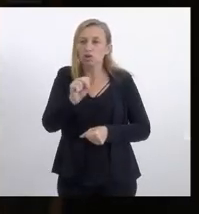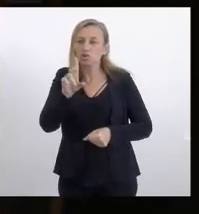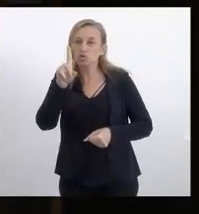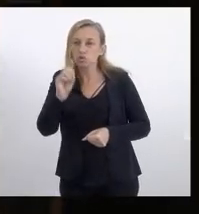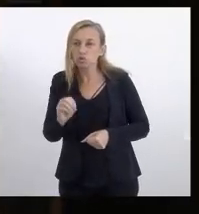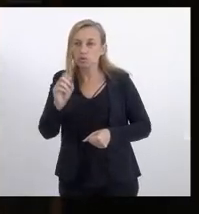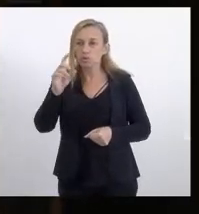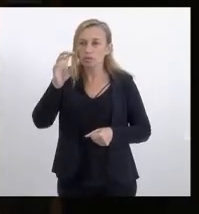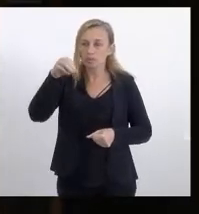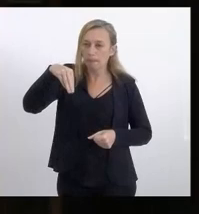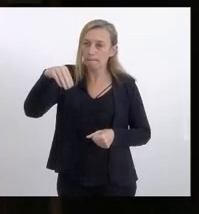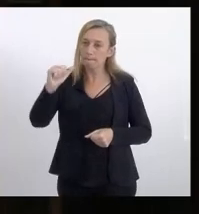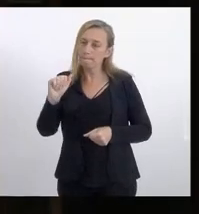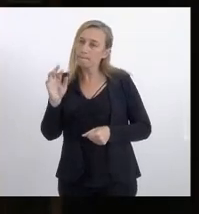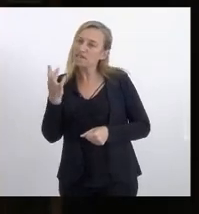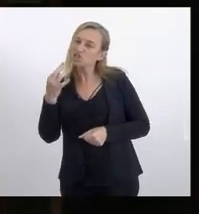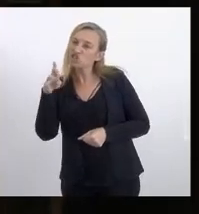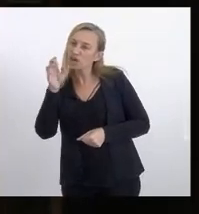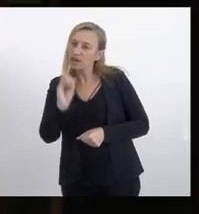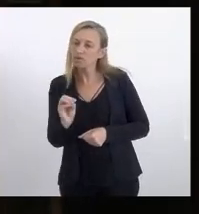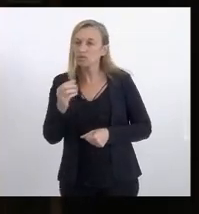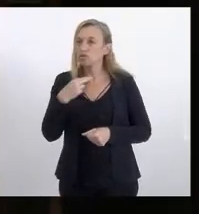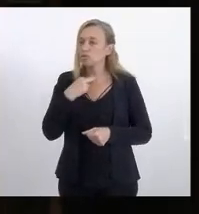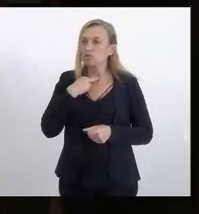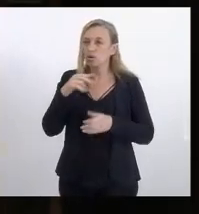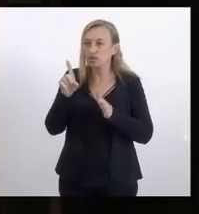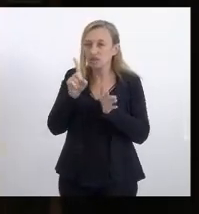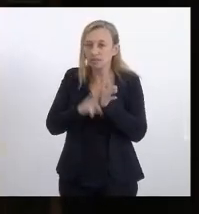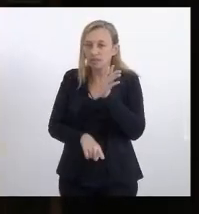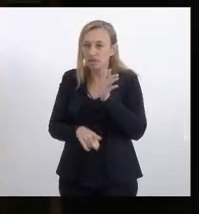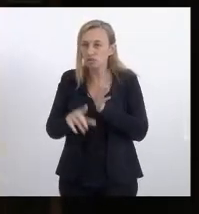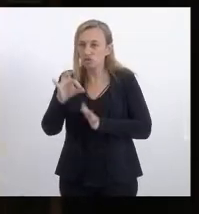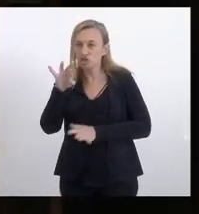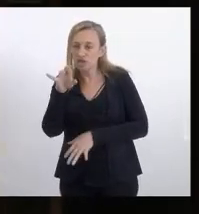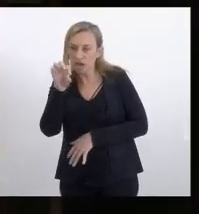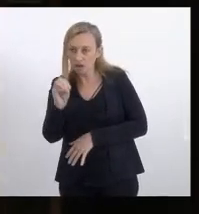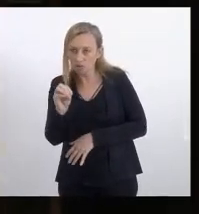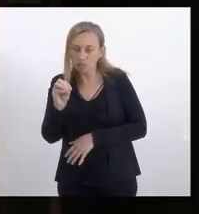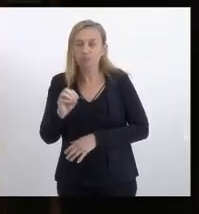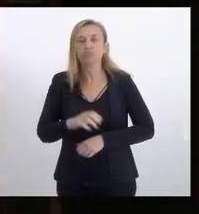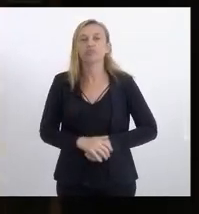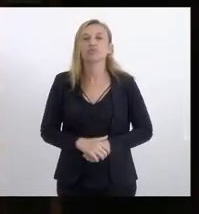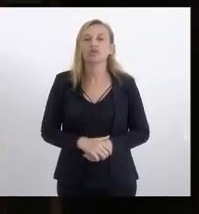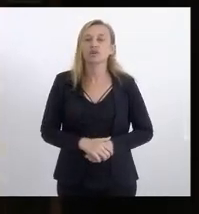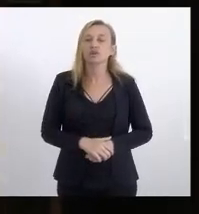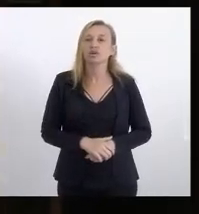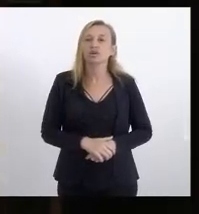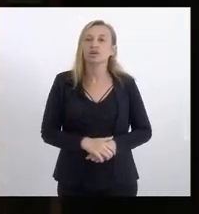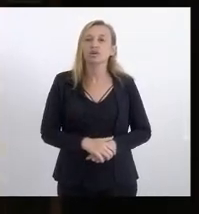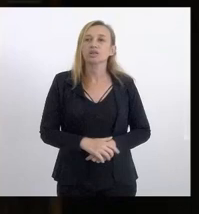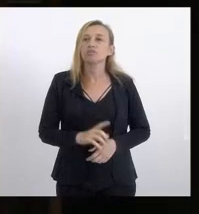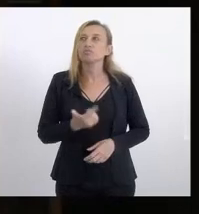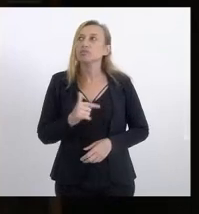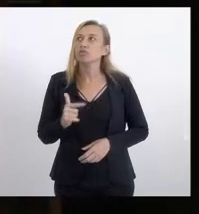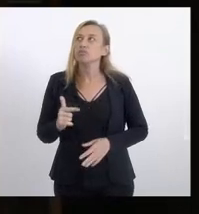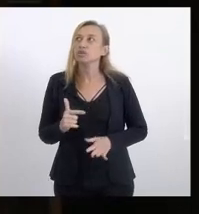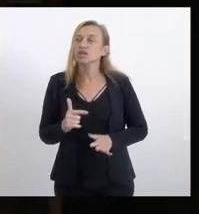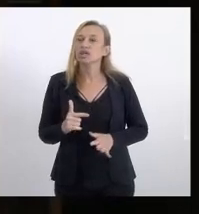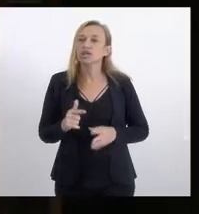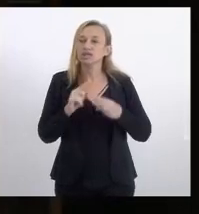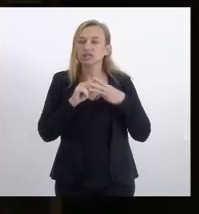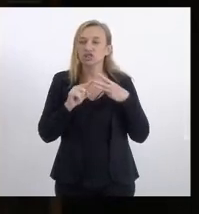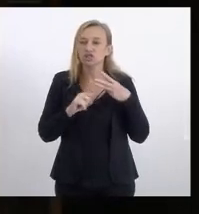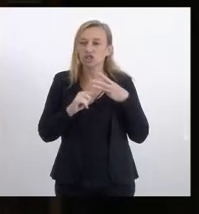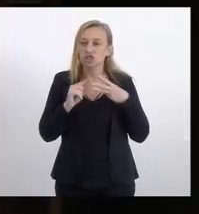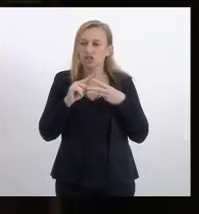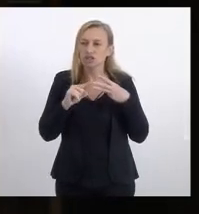trienon e não pode ser inferior ao salário de cabo ao soldo de cabo é e não existe essas três